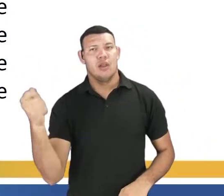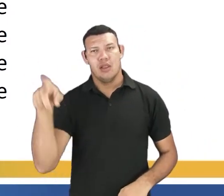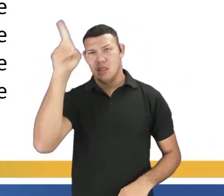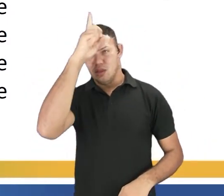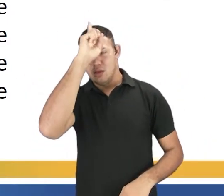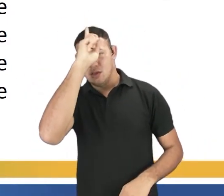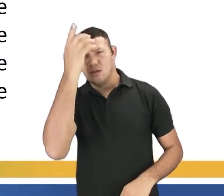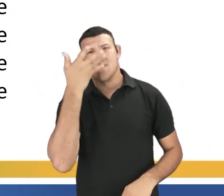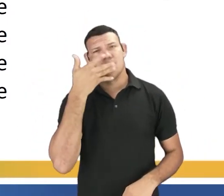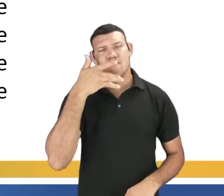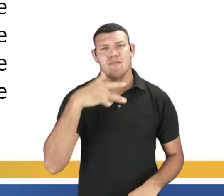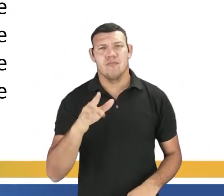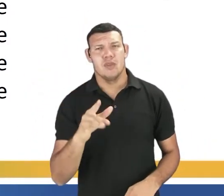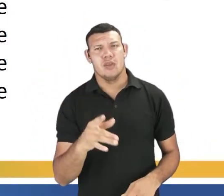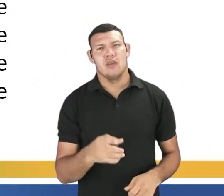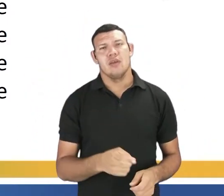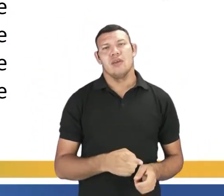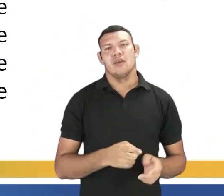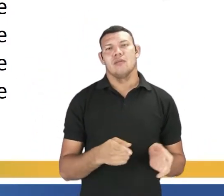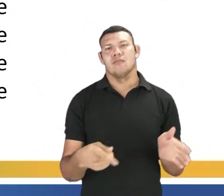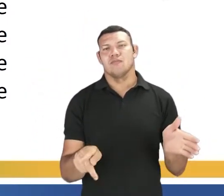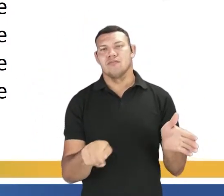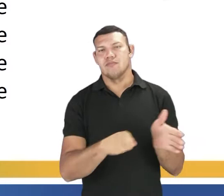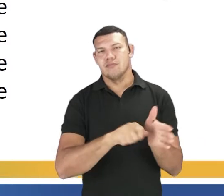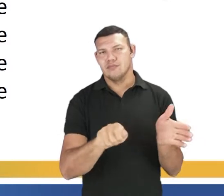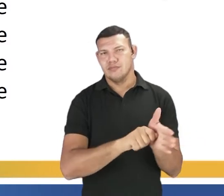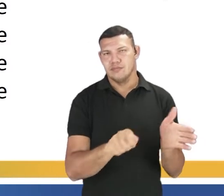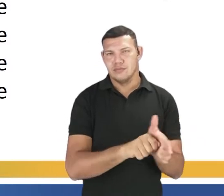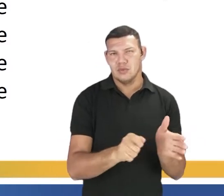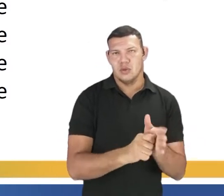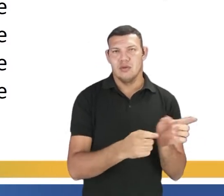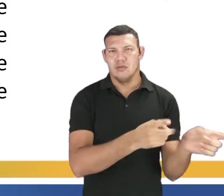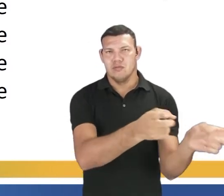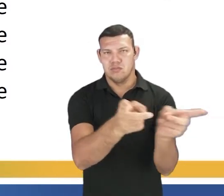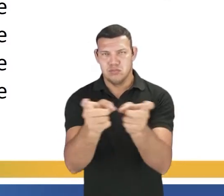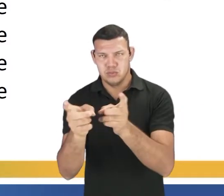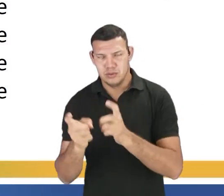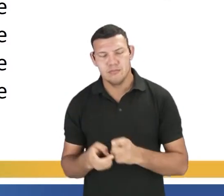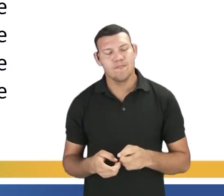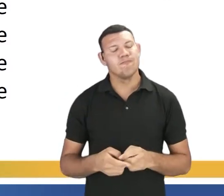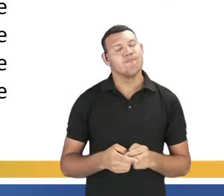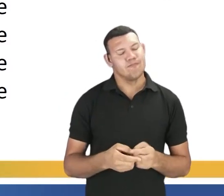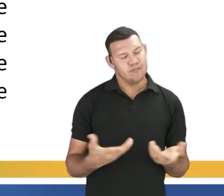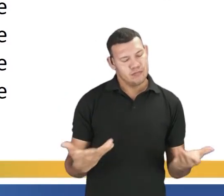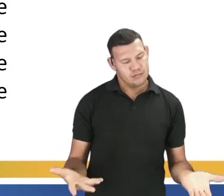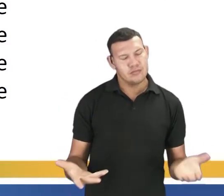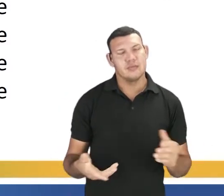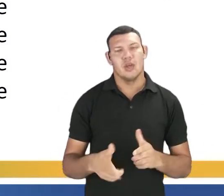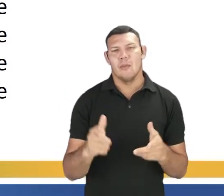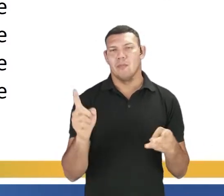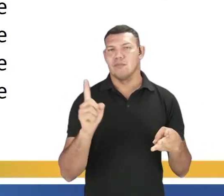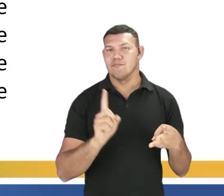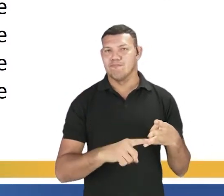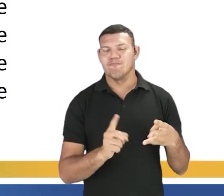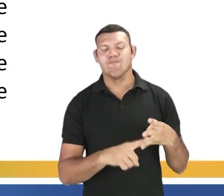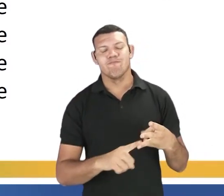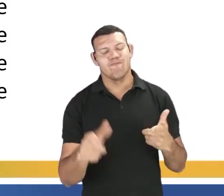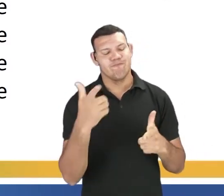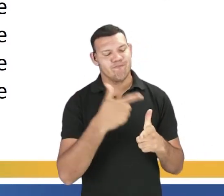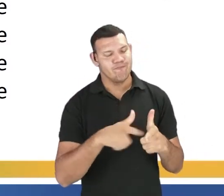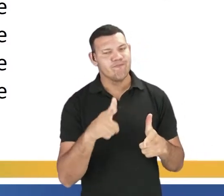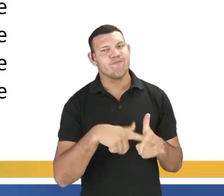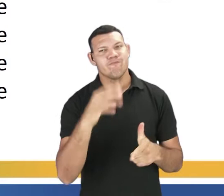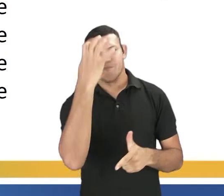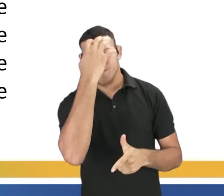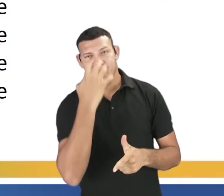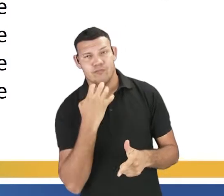tráfico de drogas, formação de quadrilha, entre outros mais. Então, a marginalização também é um problema sério com essa questão do êxodo rural, porque